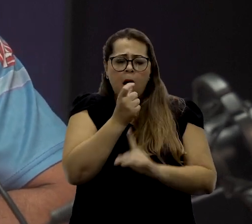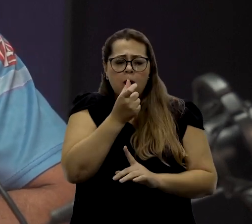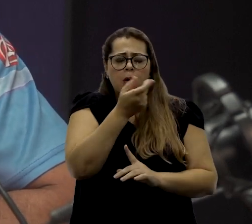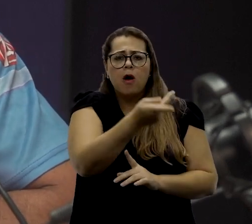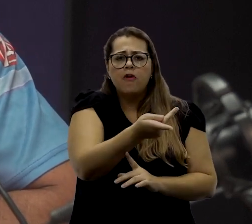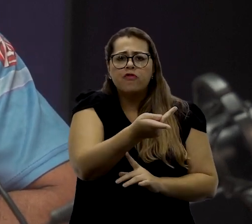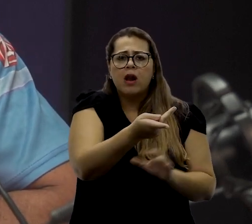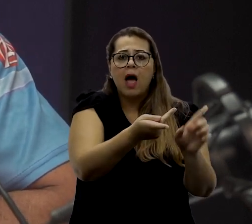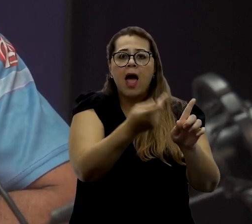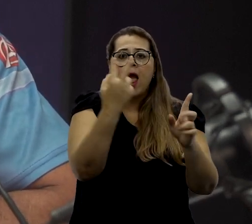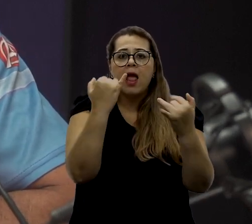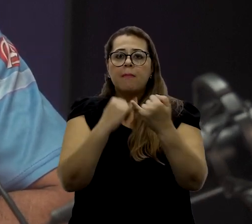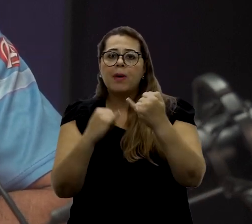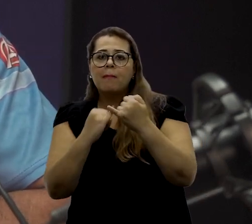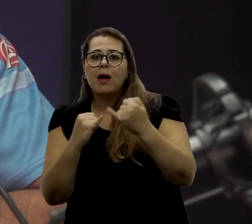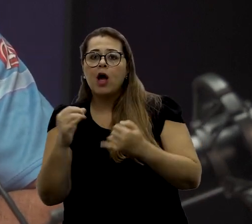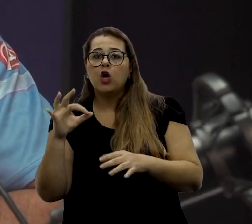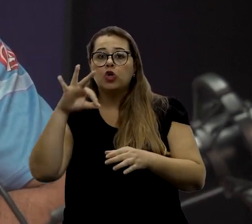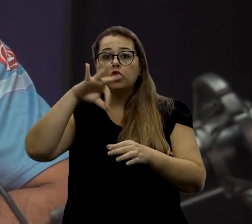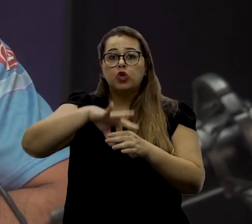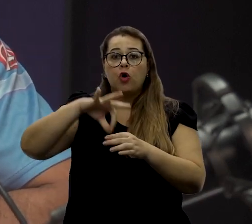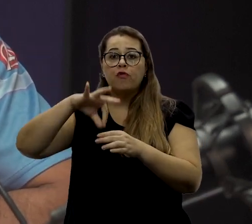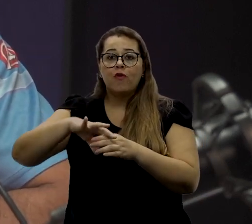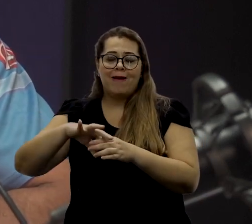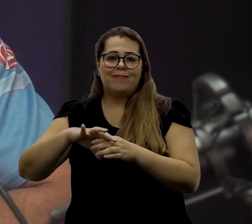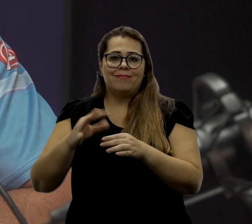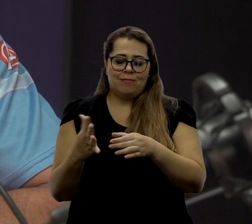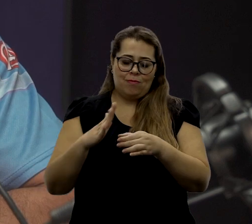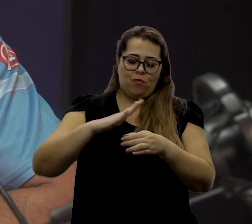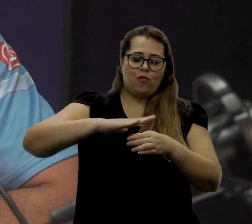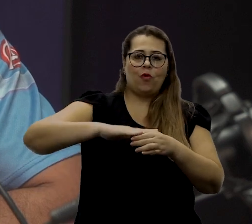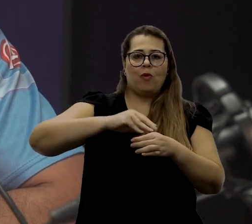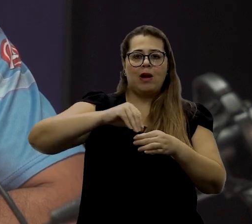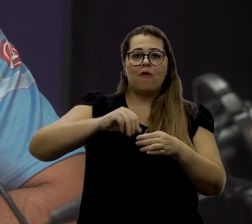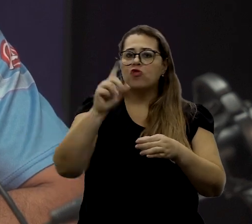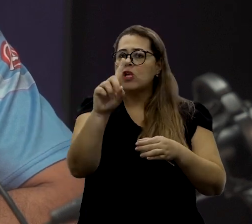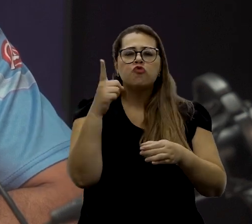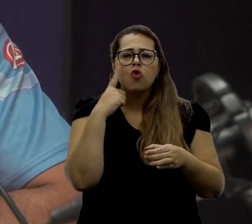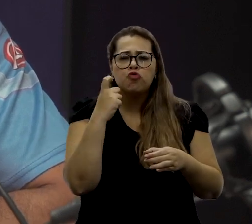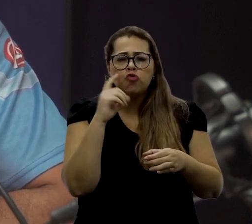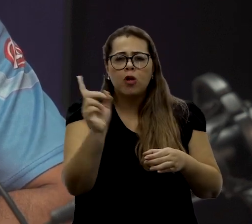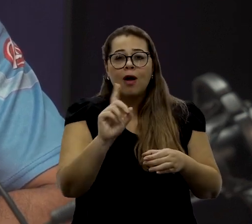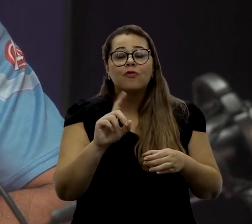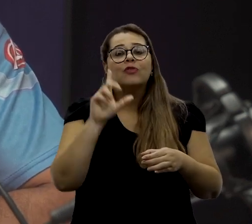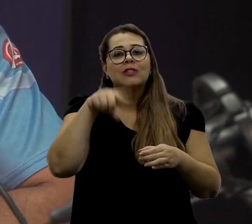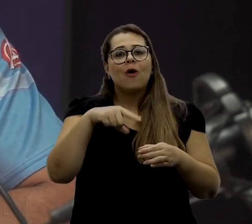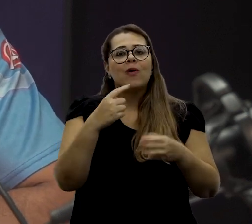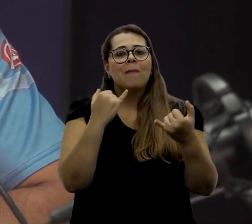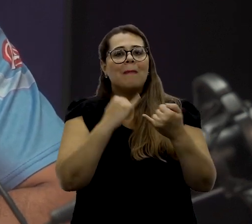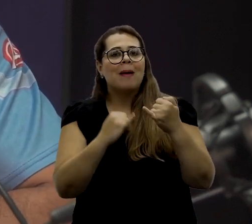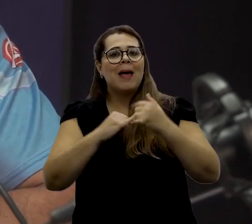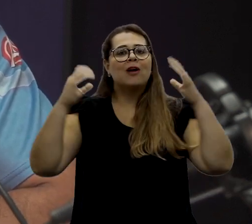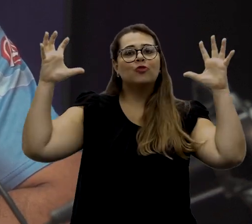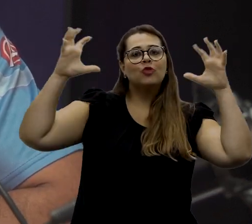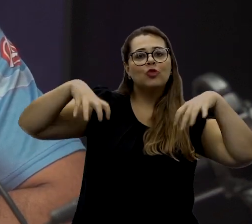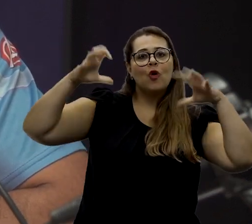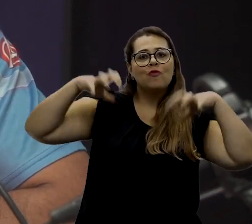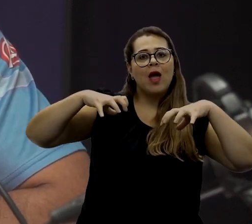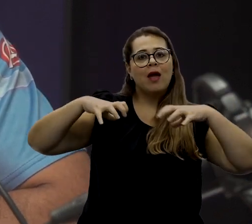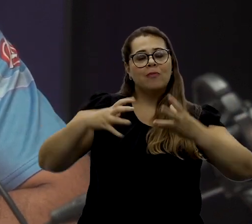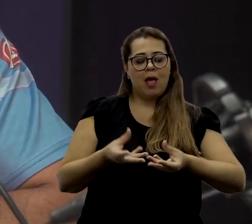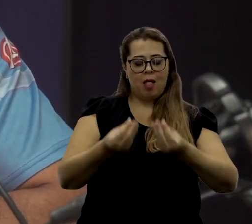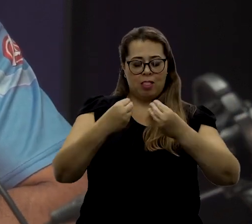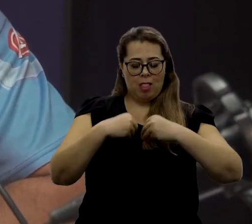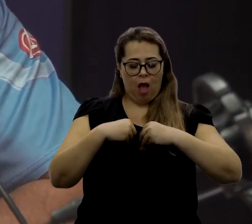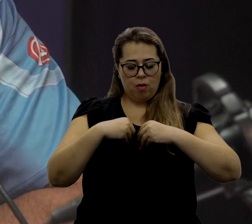assim, vocês não estão chorando, vocês estão chovendo, para que as palavras que nós falamos aqui possam florir na sua